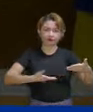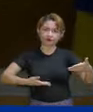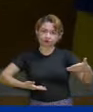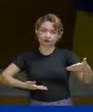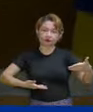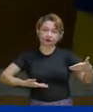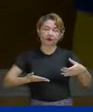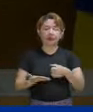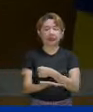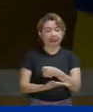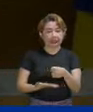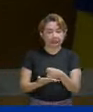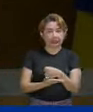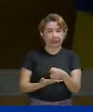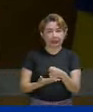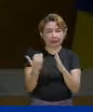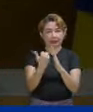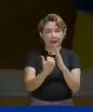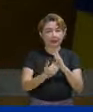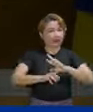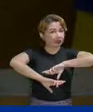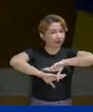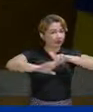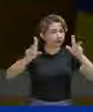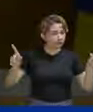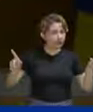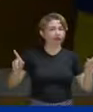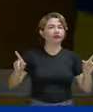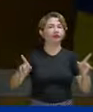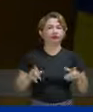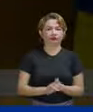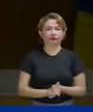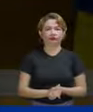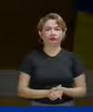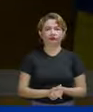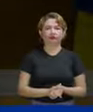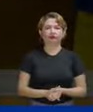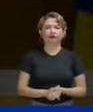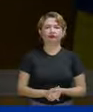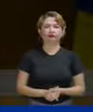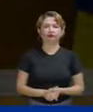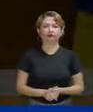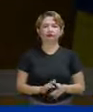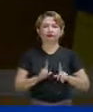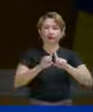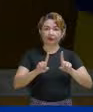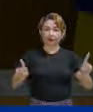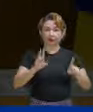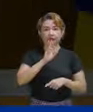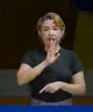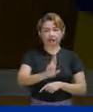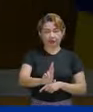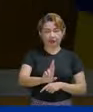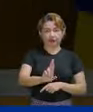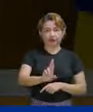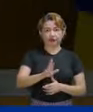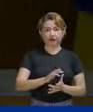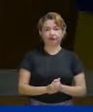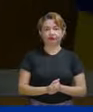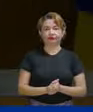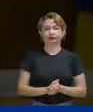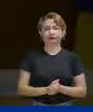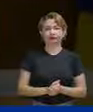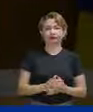os fundamentos é que são Fortemente Marco diferentes. Por isso Carmo que eu vou consignar aqui nos termos dos votos proferidos. Mas o resultado final é rejeição